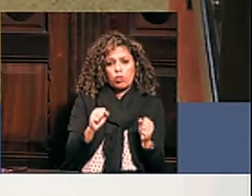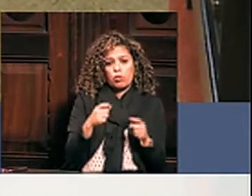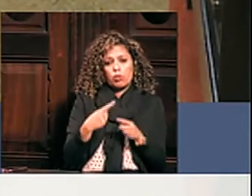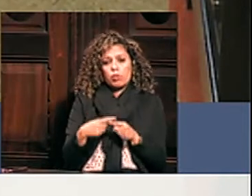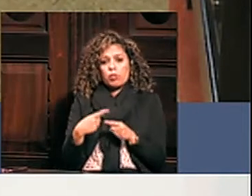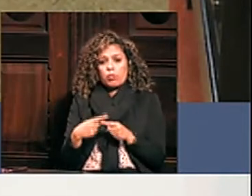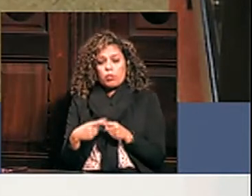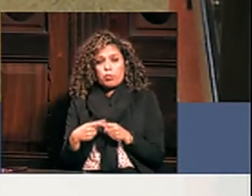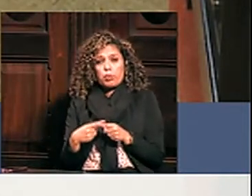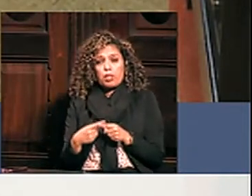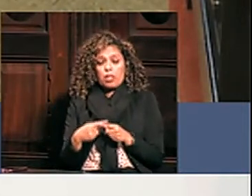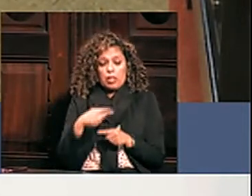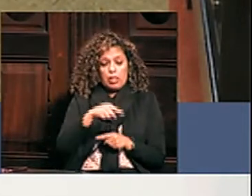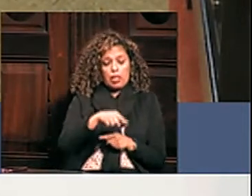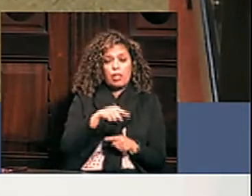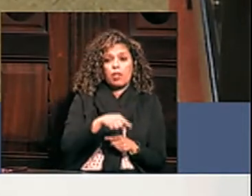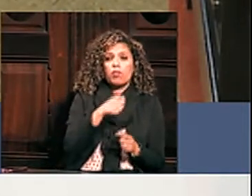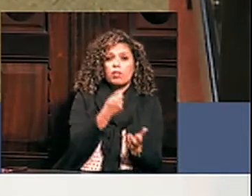É uma boa diferença,